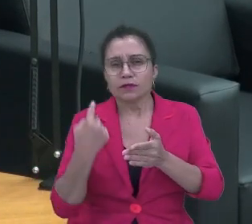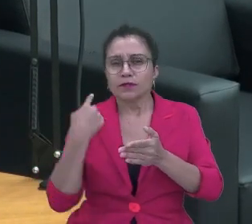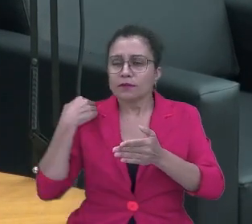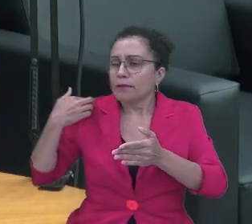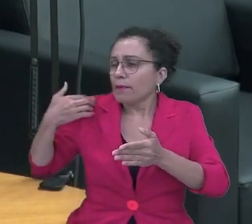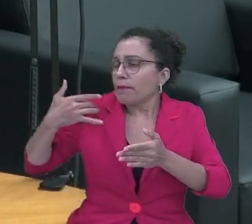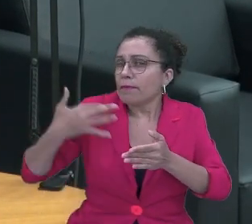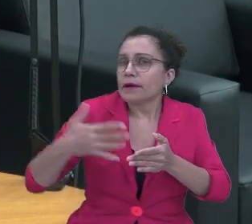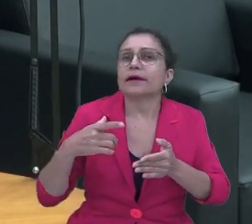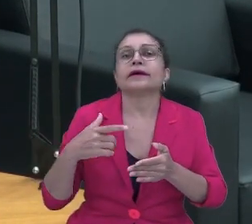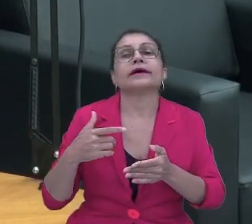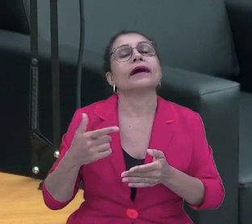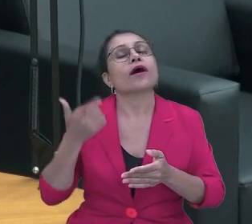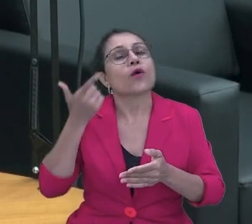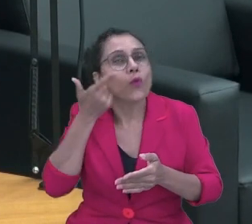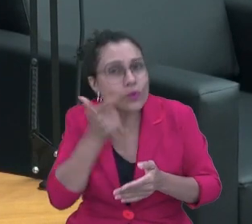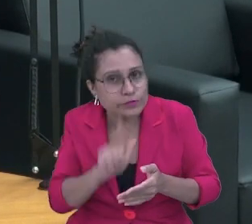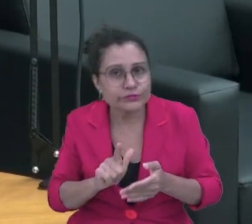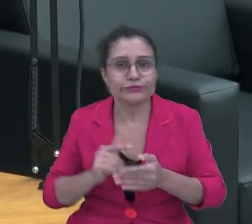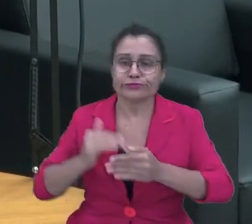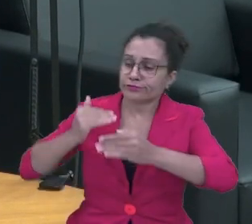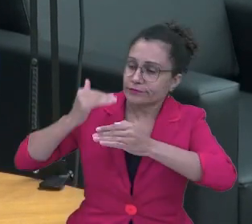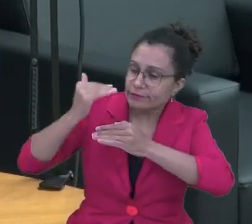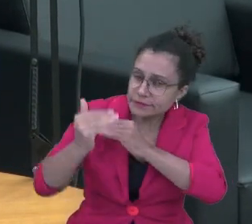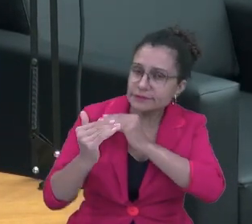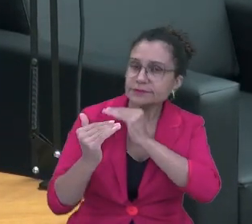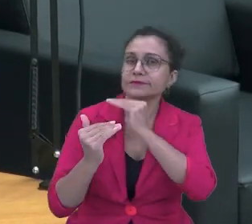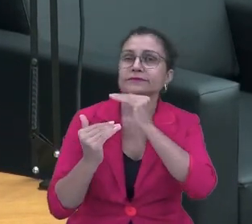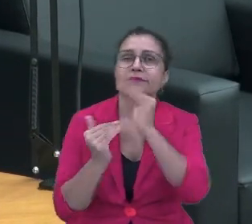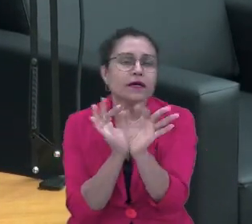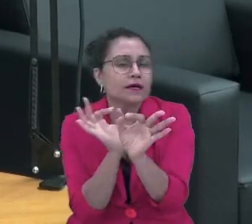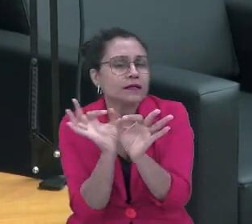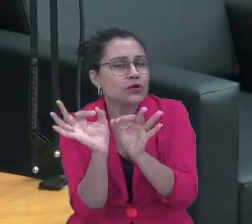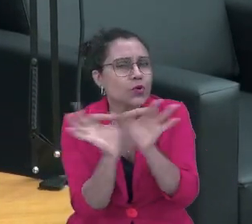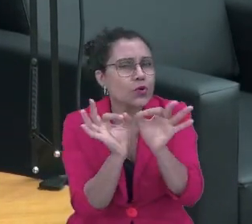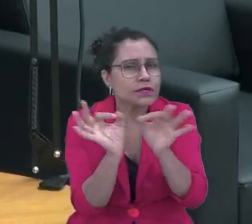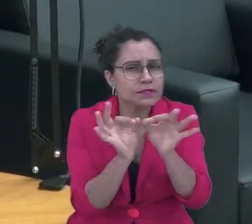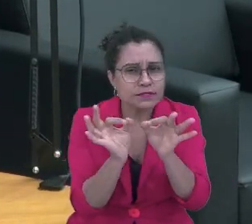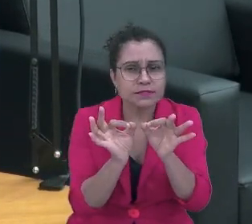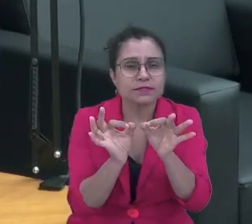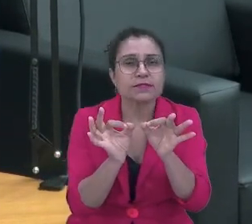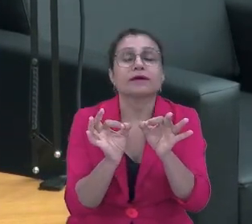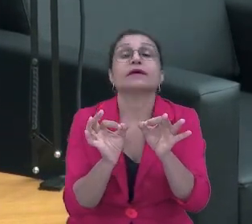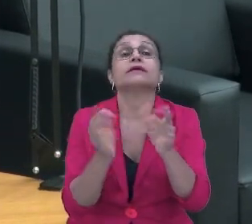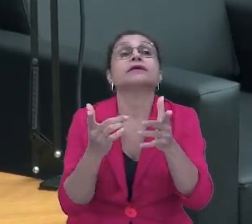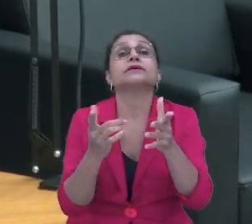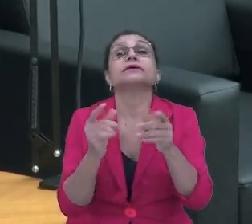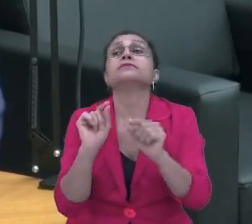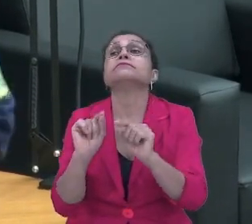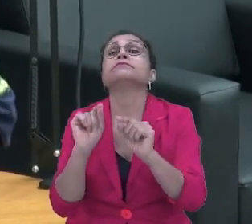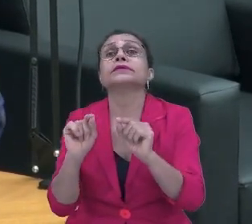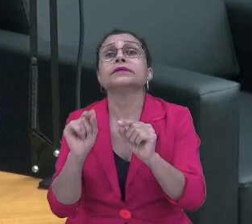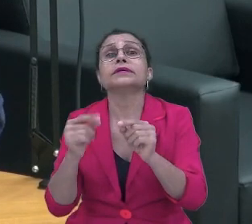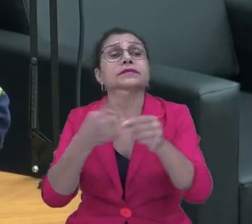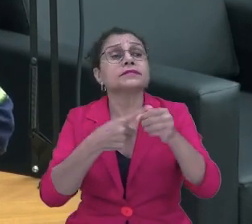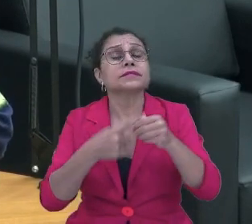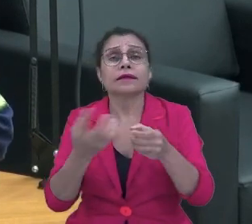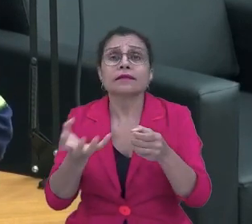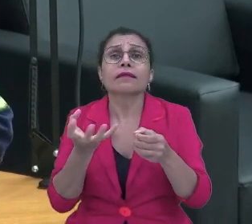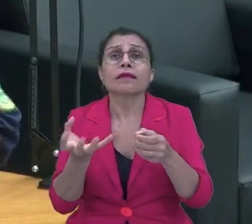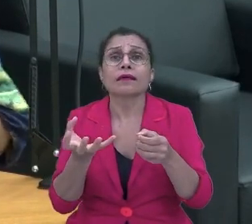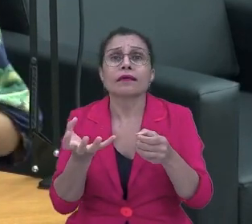estamos buscando, avançando, nos organizando, né, para que cidade nós queremos? Porque até agora a cidade